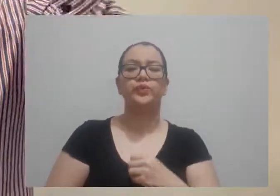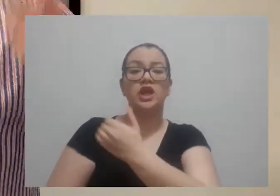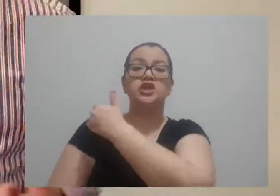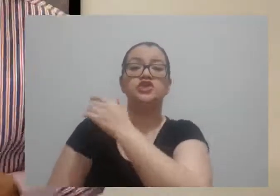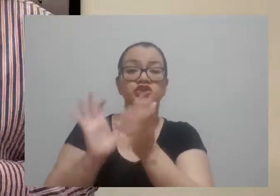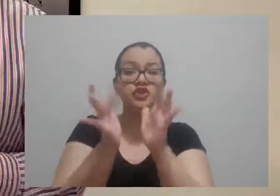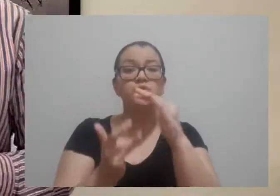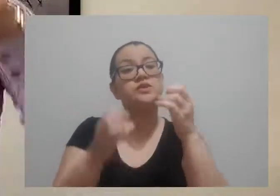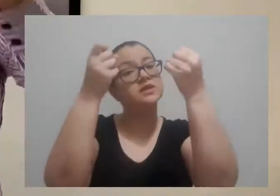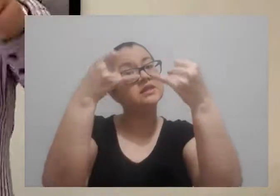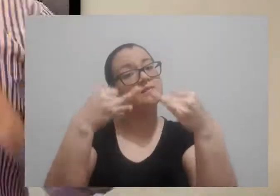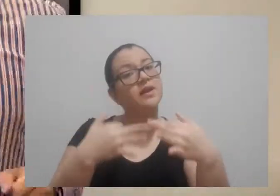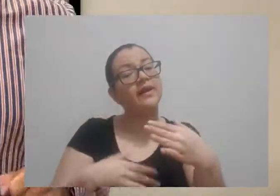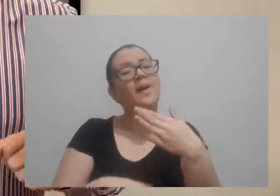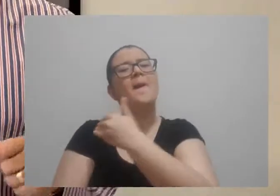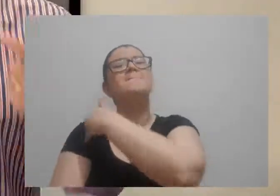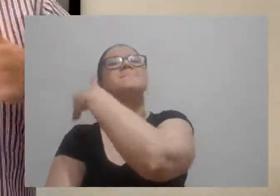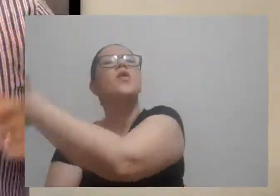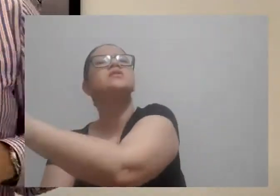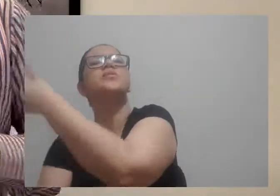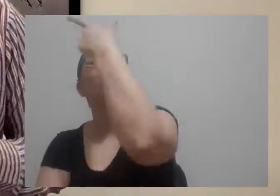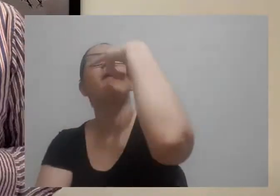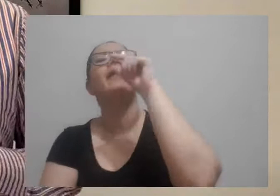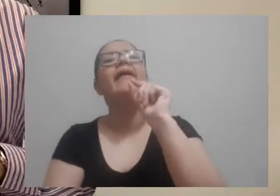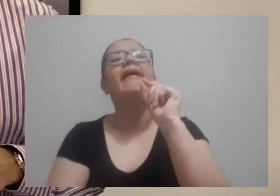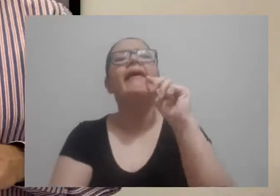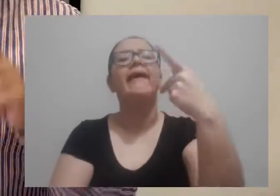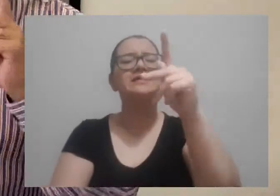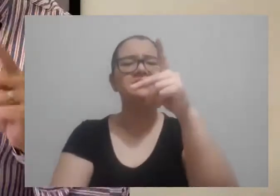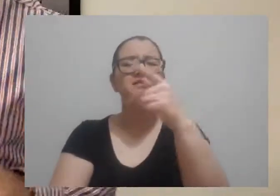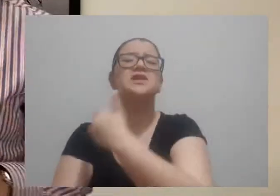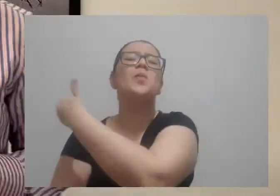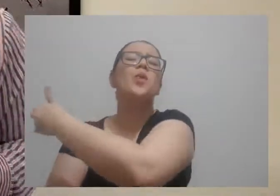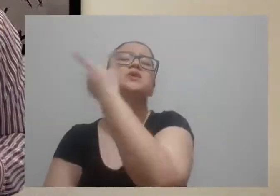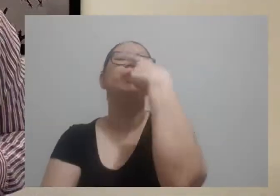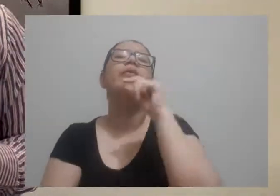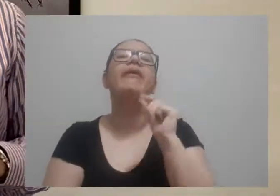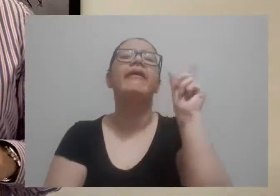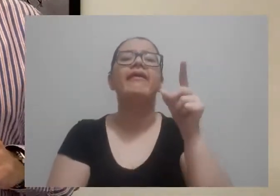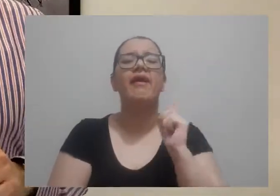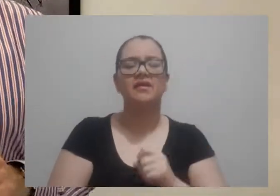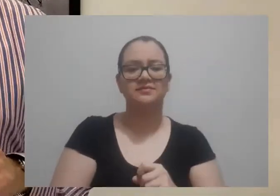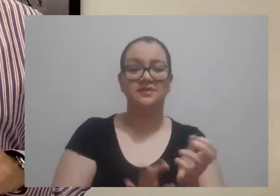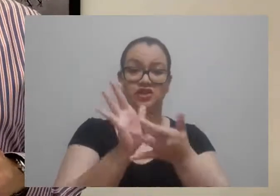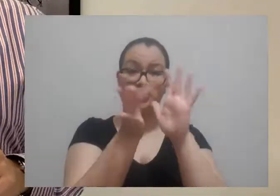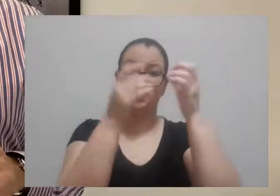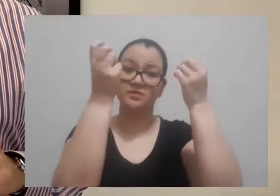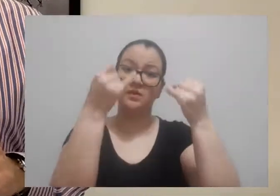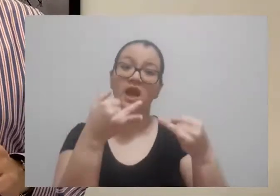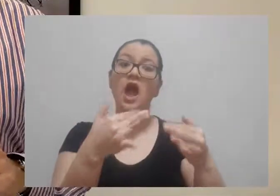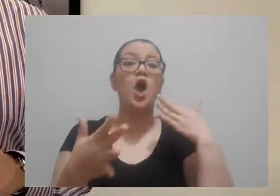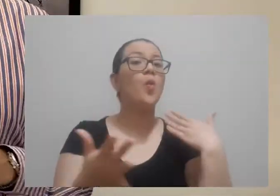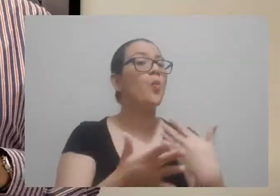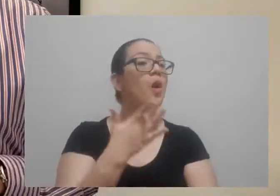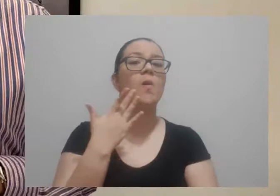para eles: quem é o próximo? Quem é o seu próximo? Quem é o meu próximo? Jesus disse: é qualquer pessoa que estiver ao